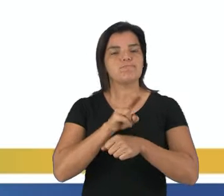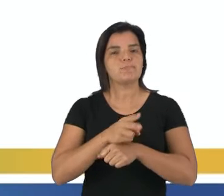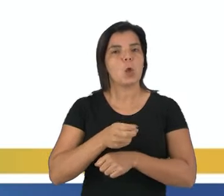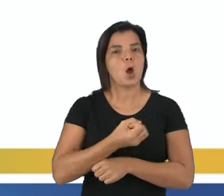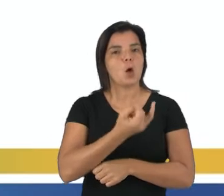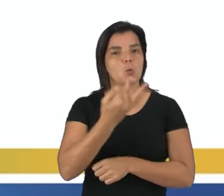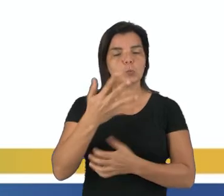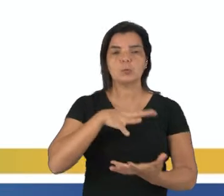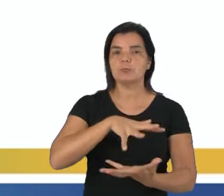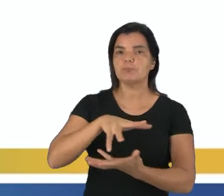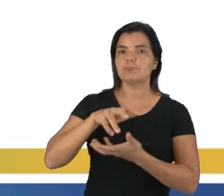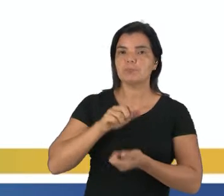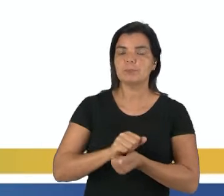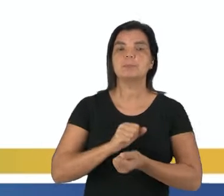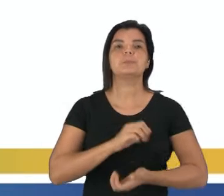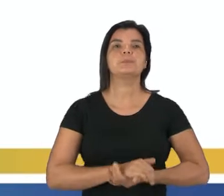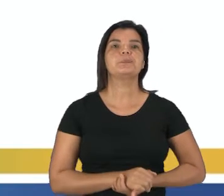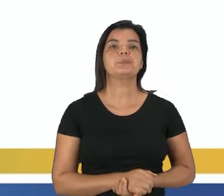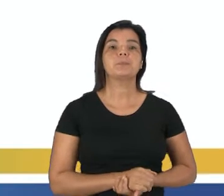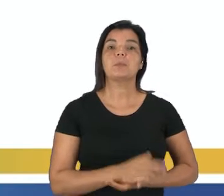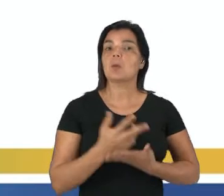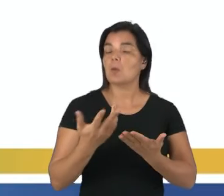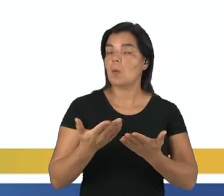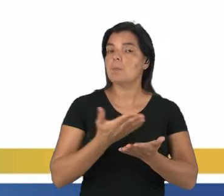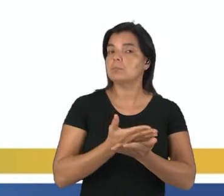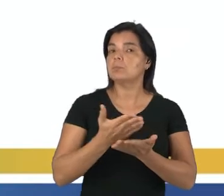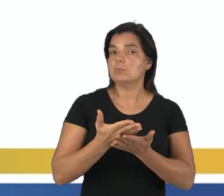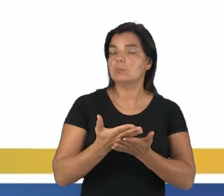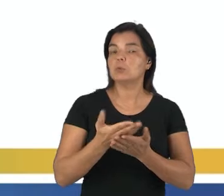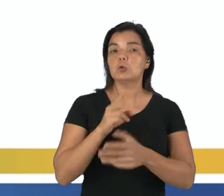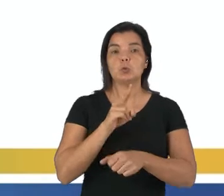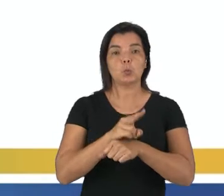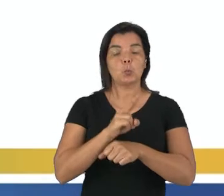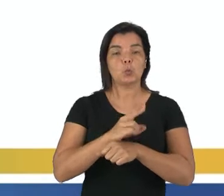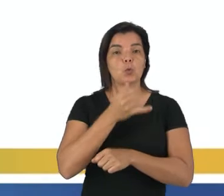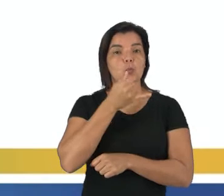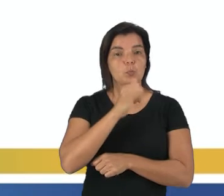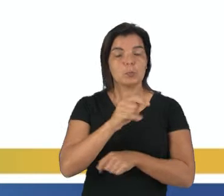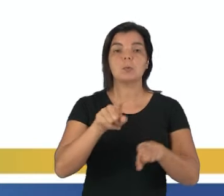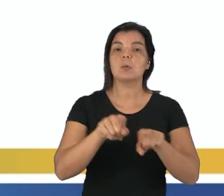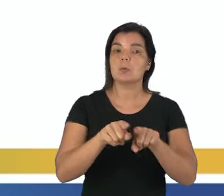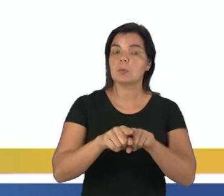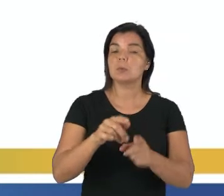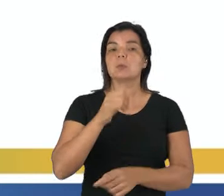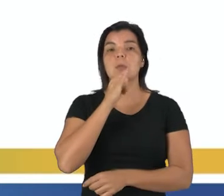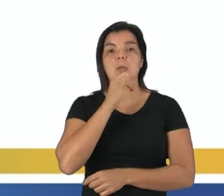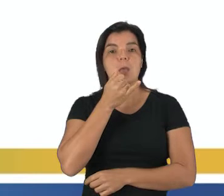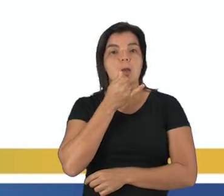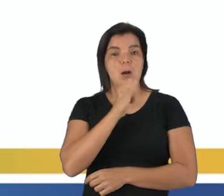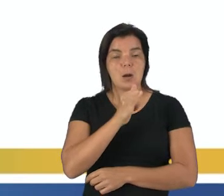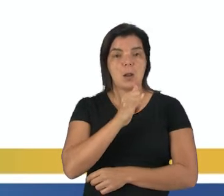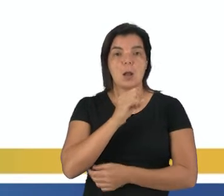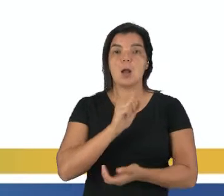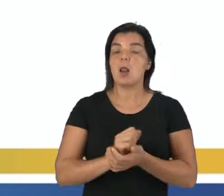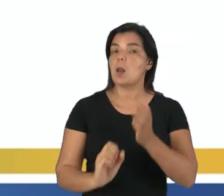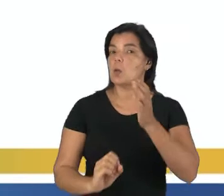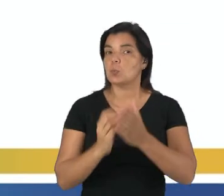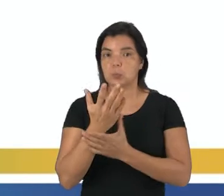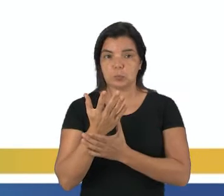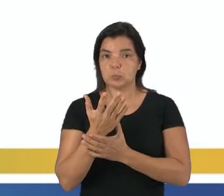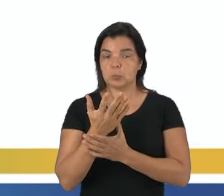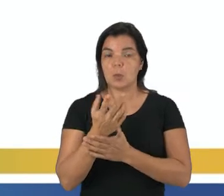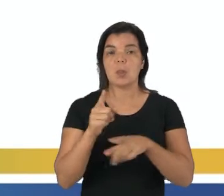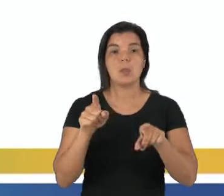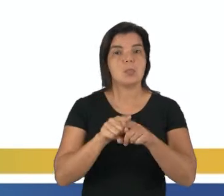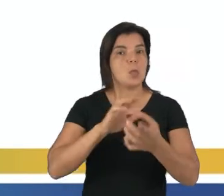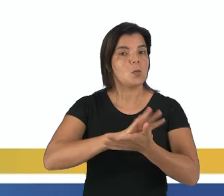mesma quantidade de movimento no universo. É o mesmo princípio de conservação de energia, pessoal. A energia, ela não é criada